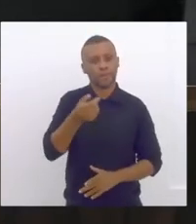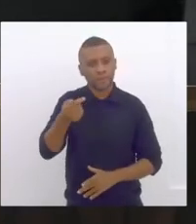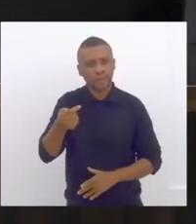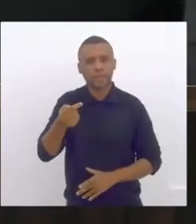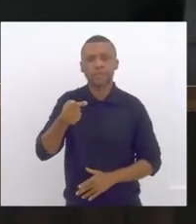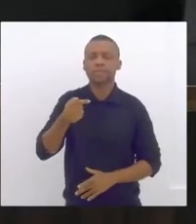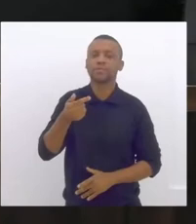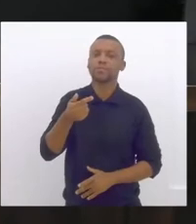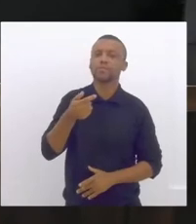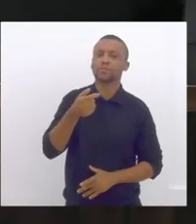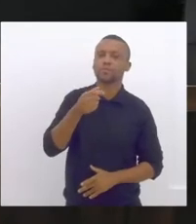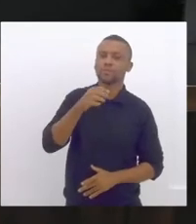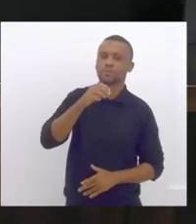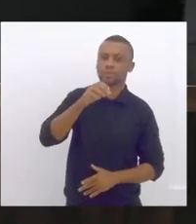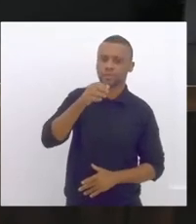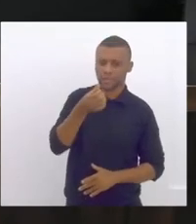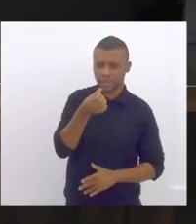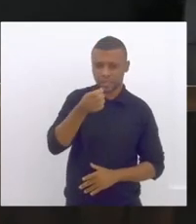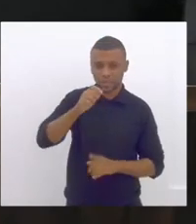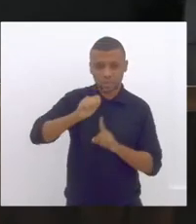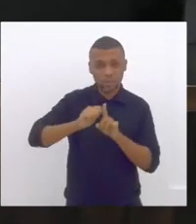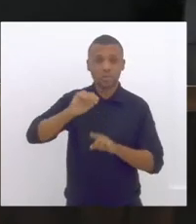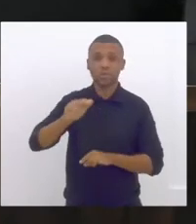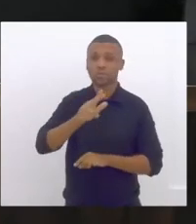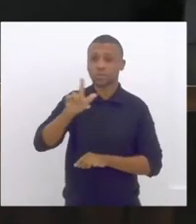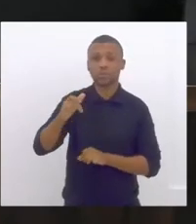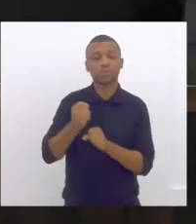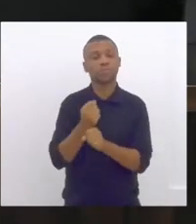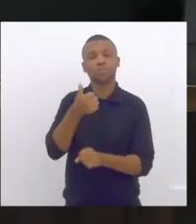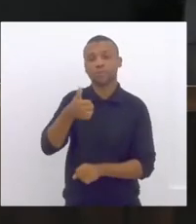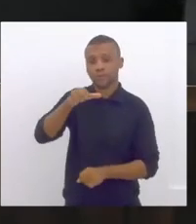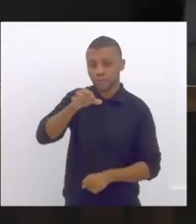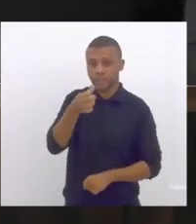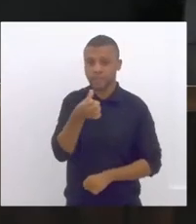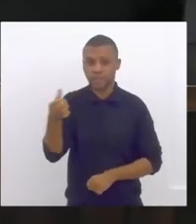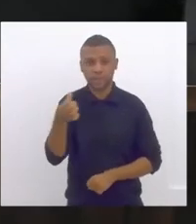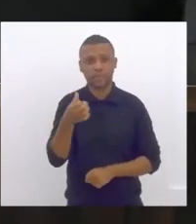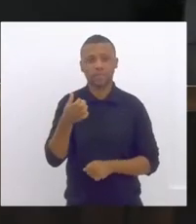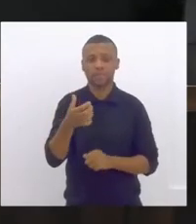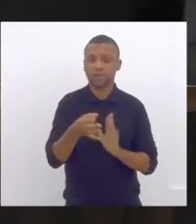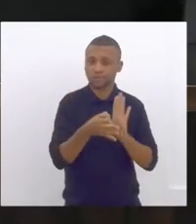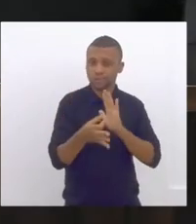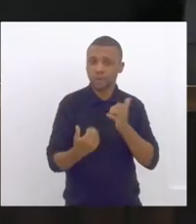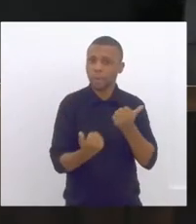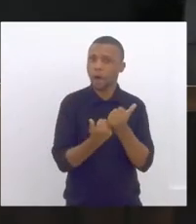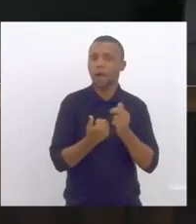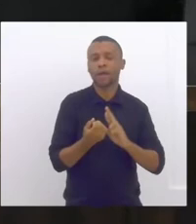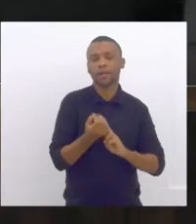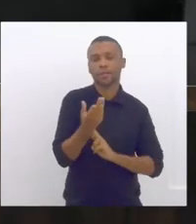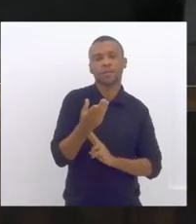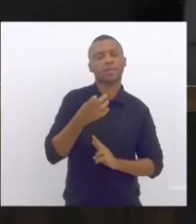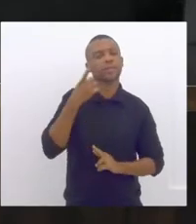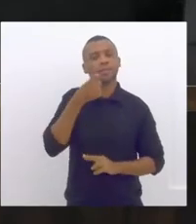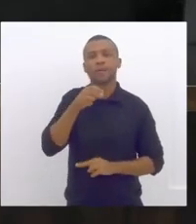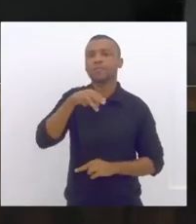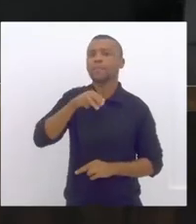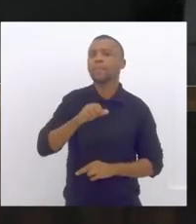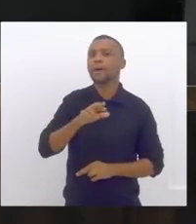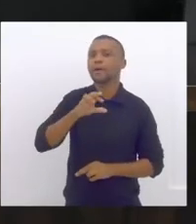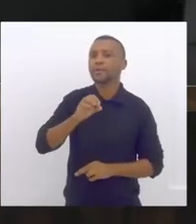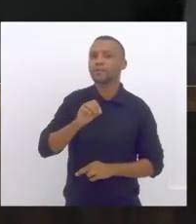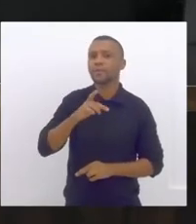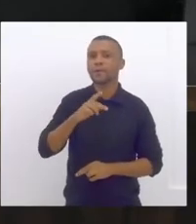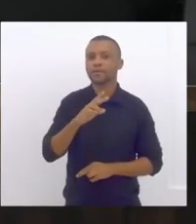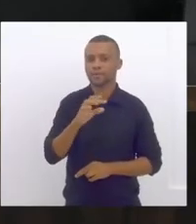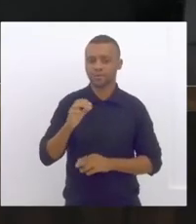de 67, artigo 6º. Parecido à Comissão de Constituição e Justiça pela condicionalidade com emendas. Relator, deputado Márcio Pacheco.